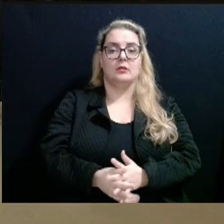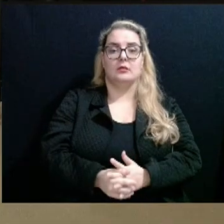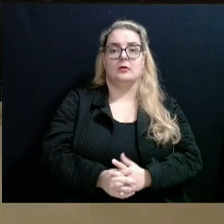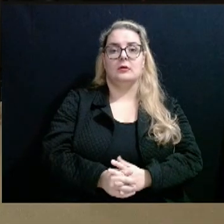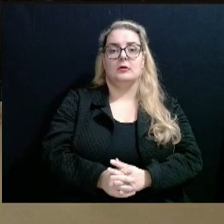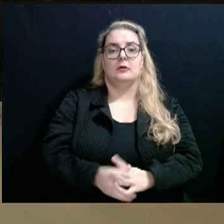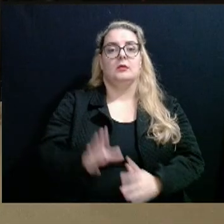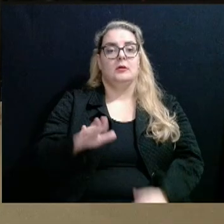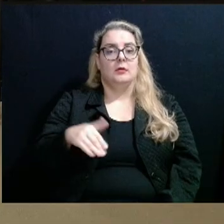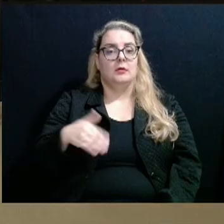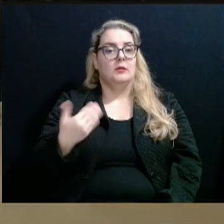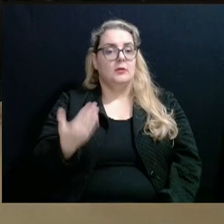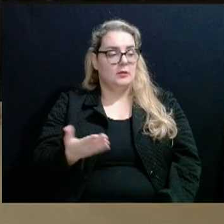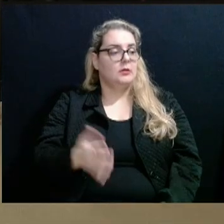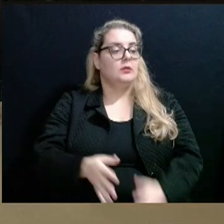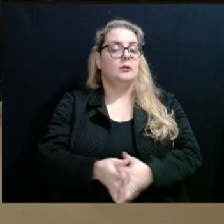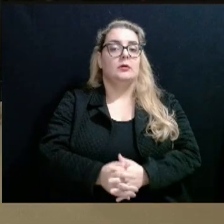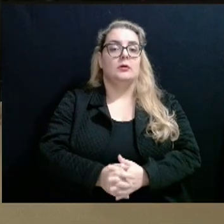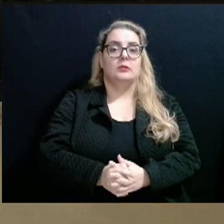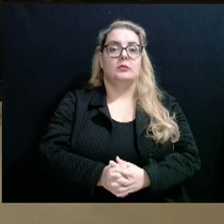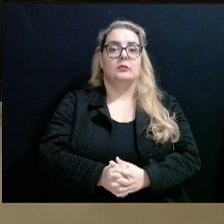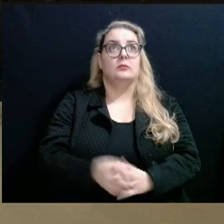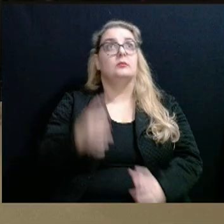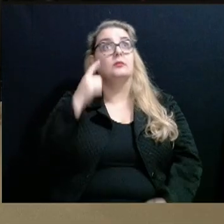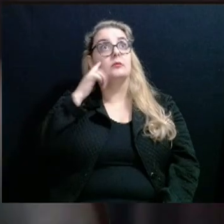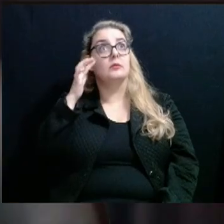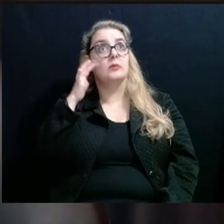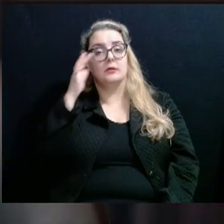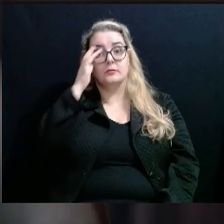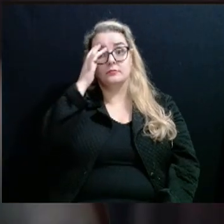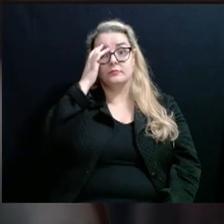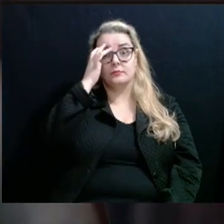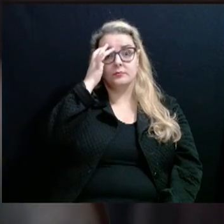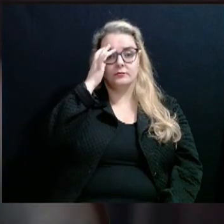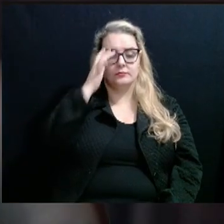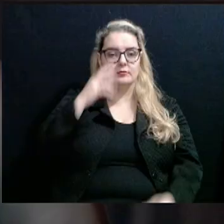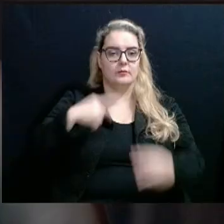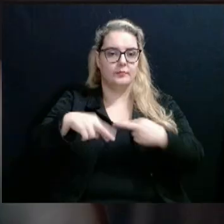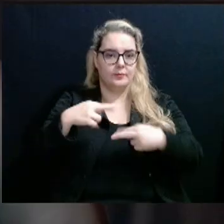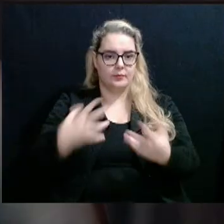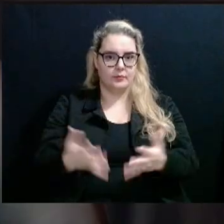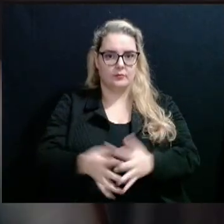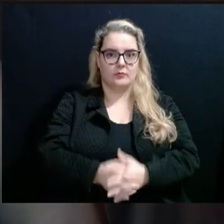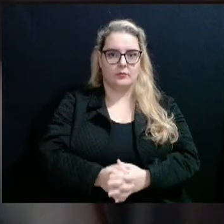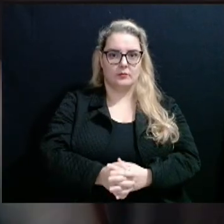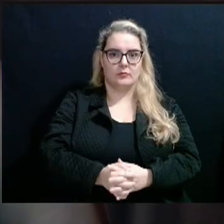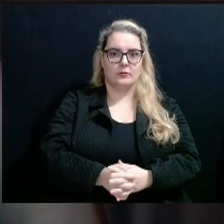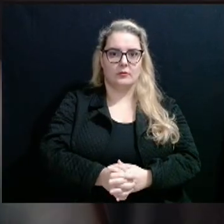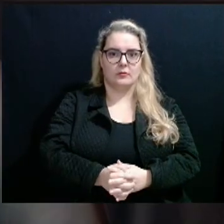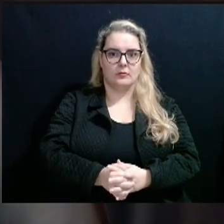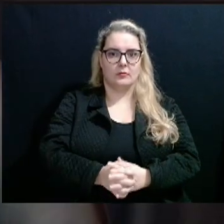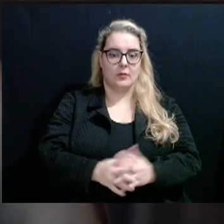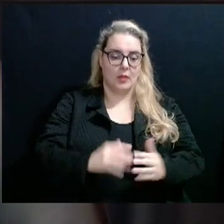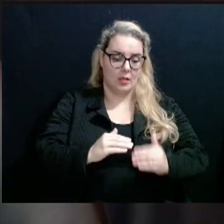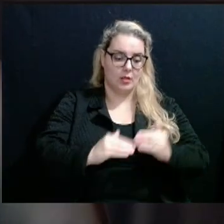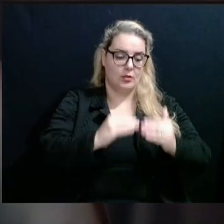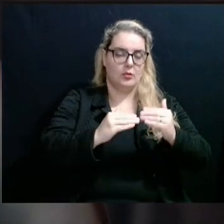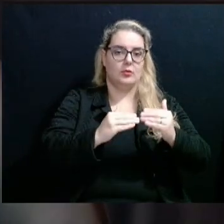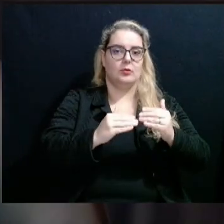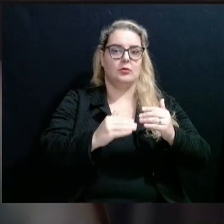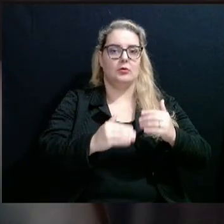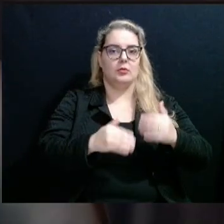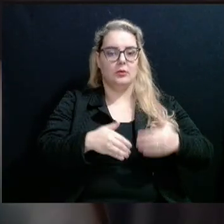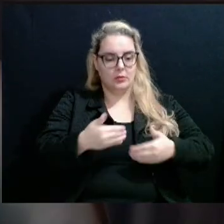passa... Vamos pensar na questão da evolução, do caminhar para o